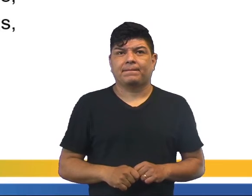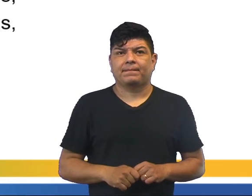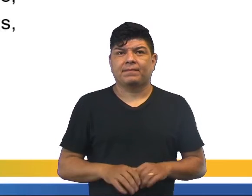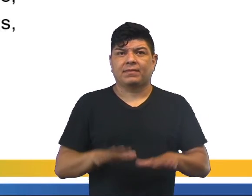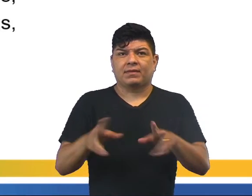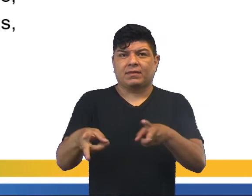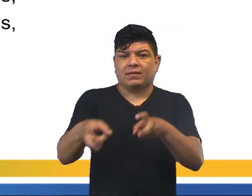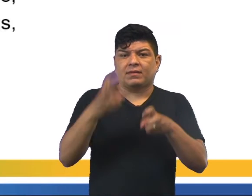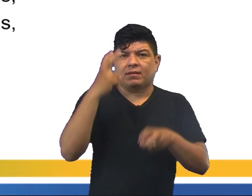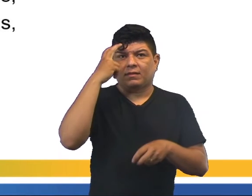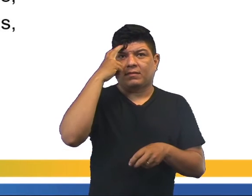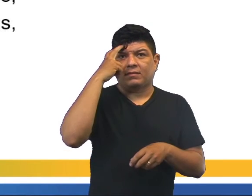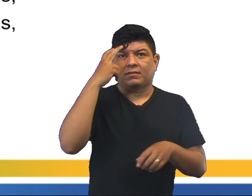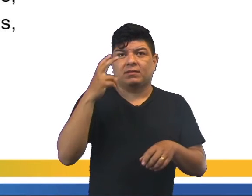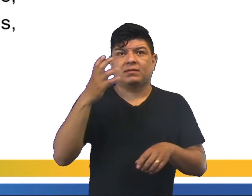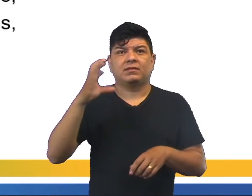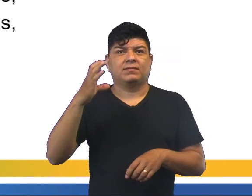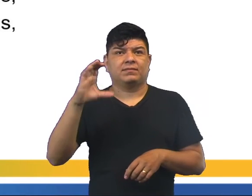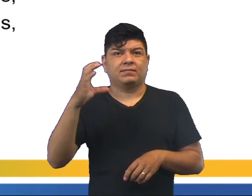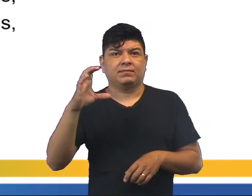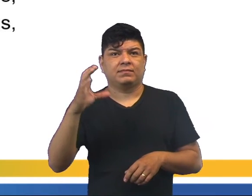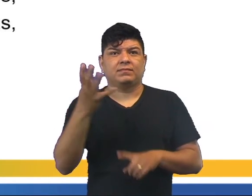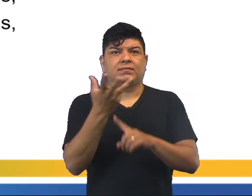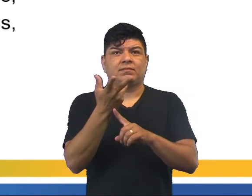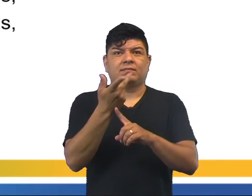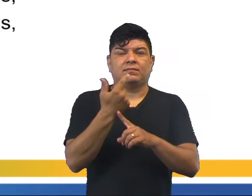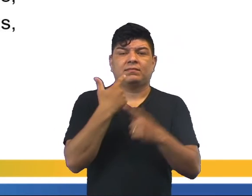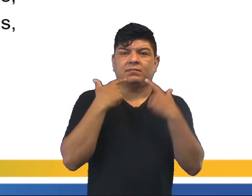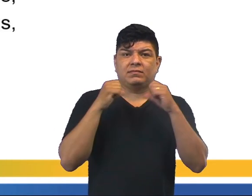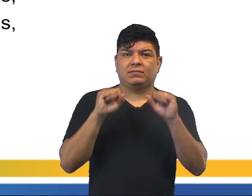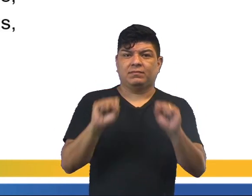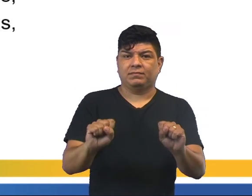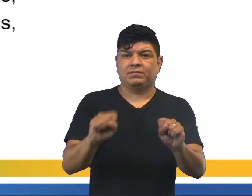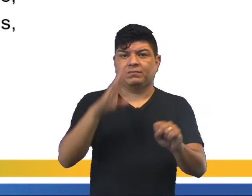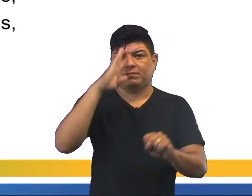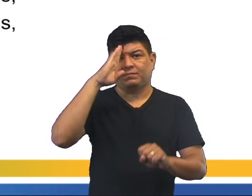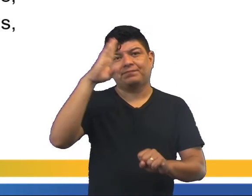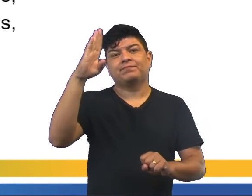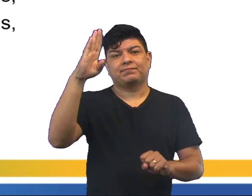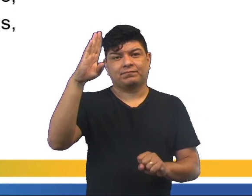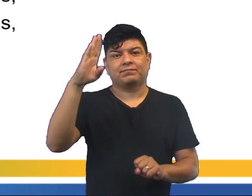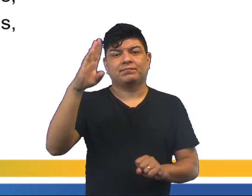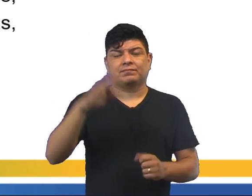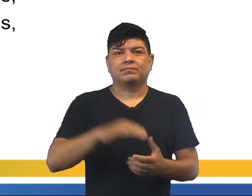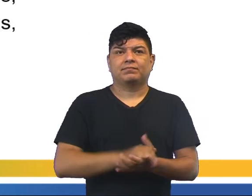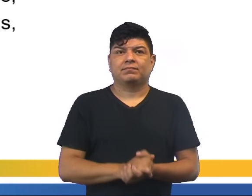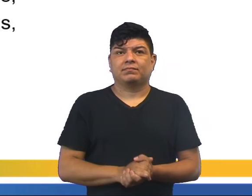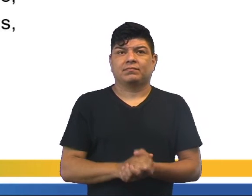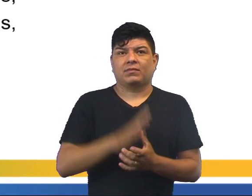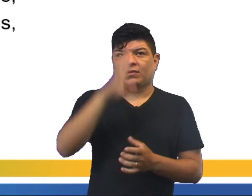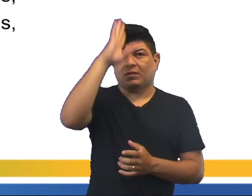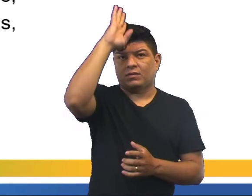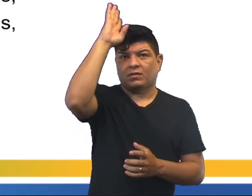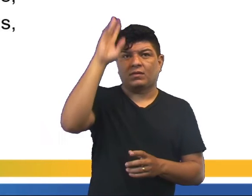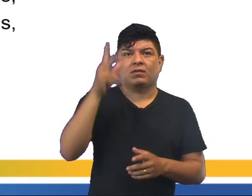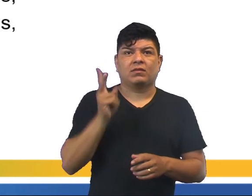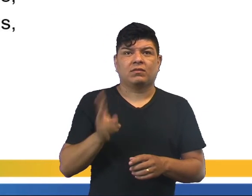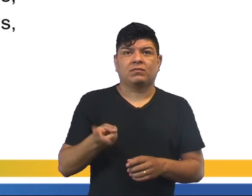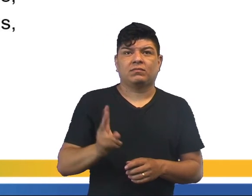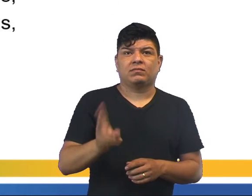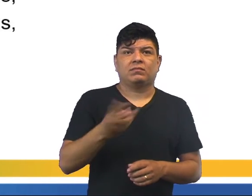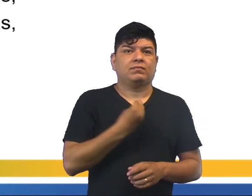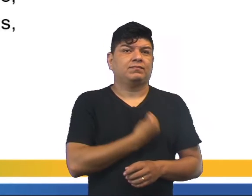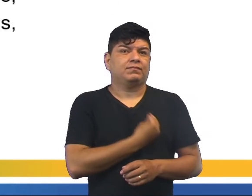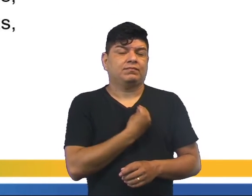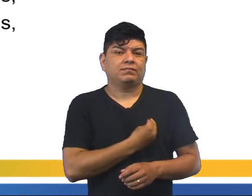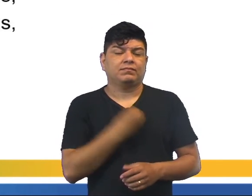muitos aspectos culturais, científicos, artísticos e linguísticos, principalmente, né? Que os romanos eles